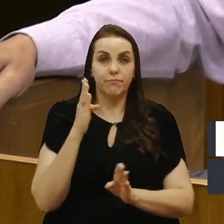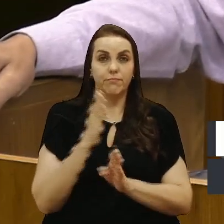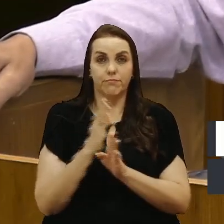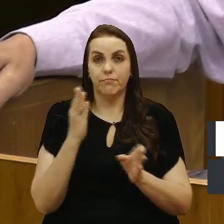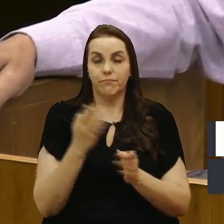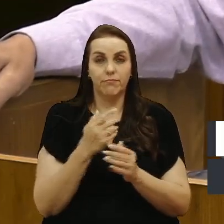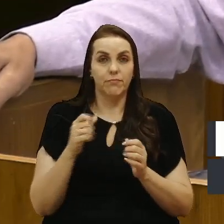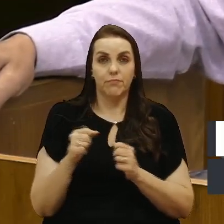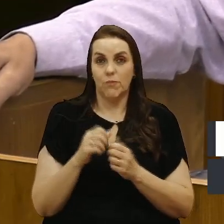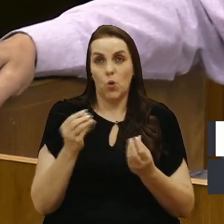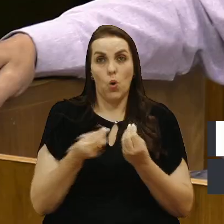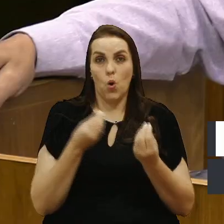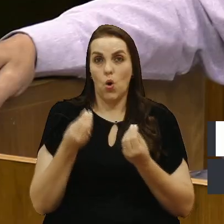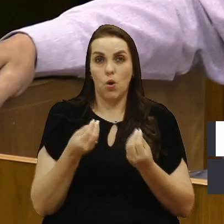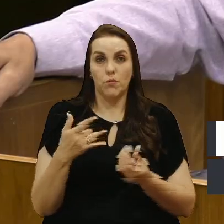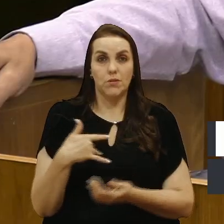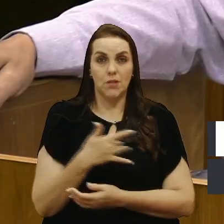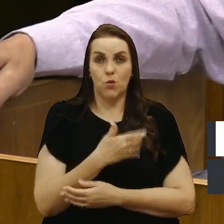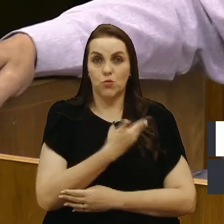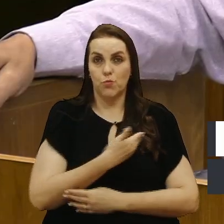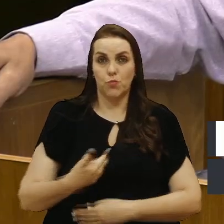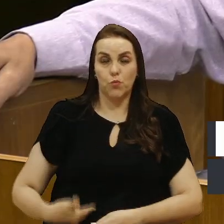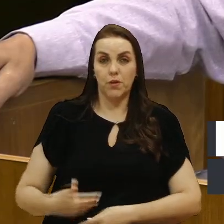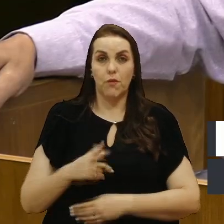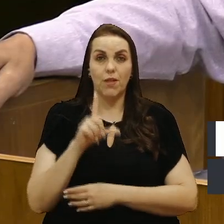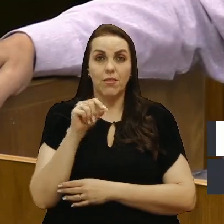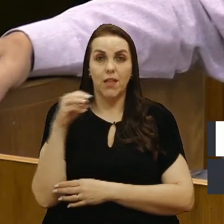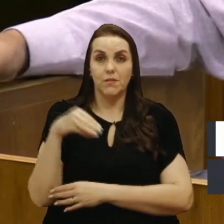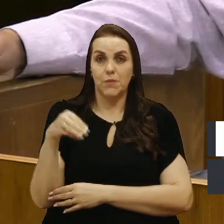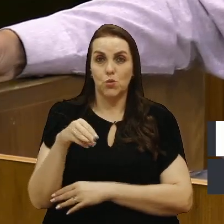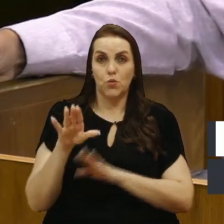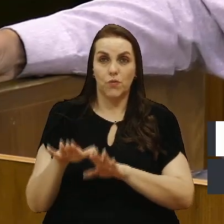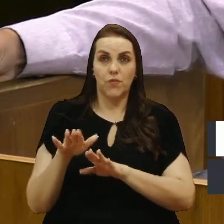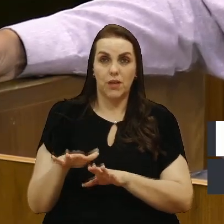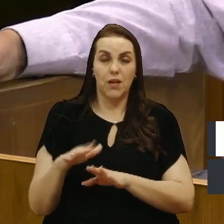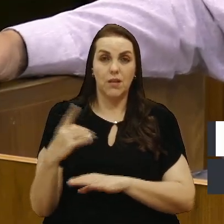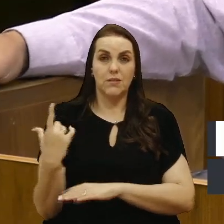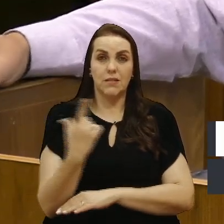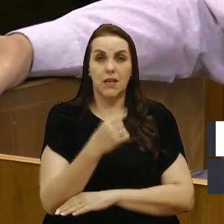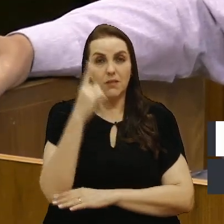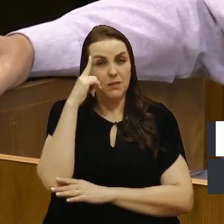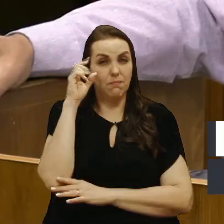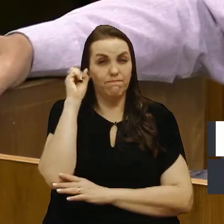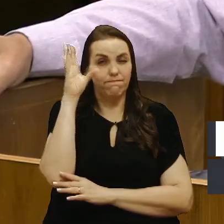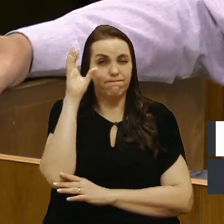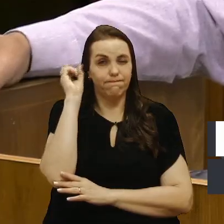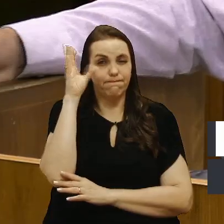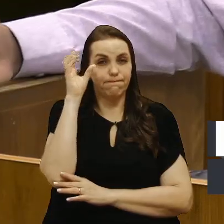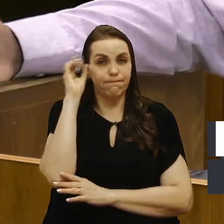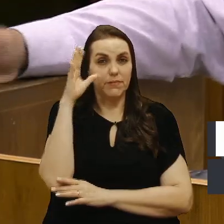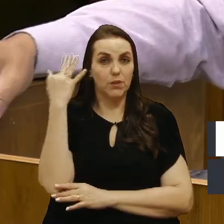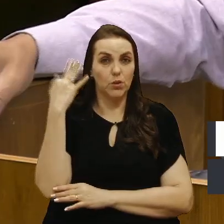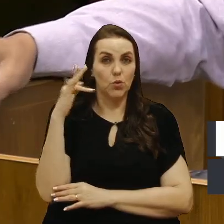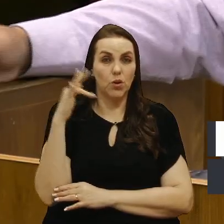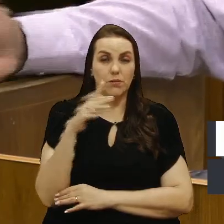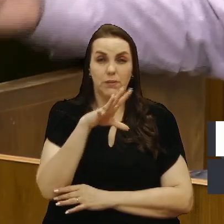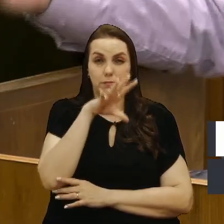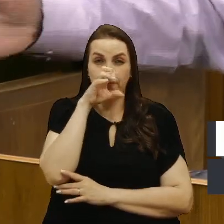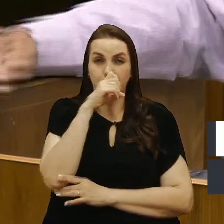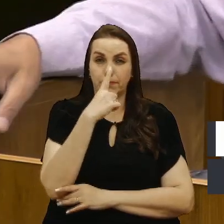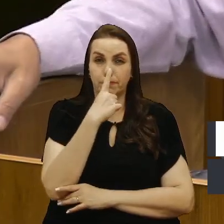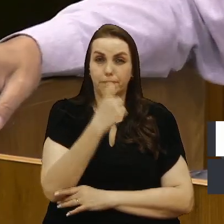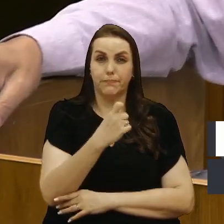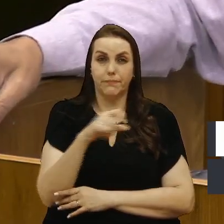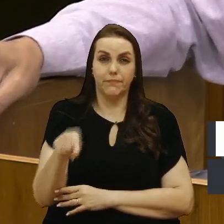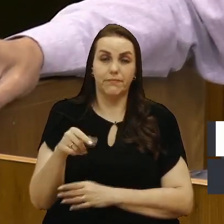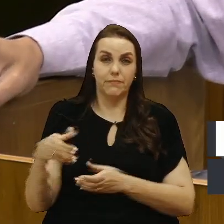isso, que é uma questão de saúde pública. Eu fiquei lá 10 minutos, eu saí com uma dor de cabeça assim que não dava para aguentar do cheiro do esgoto. Então a